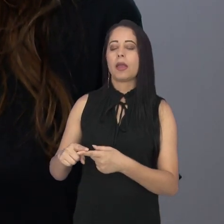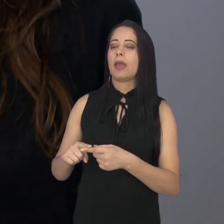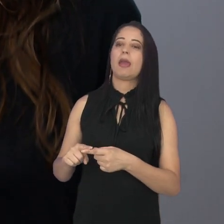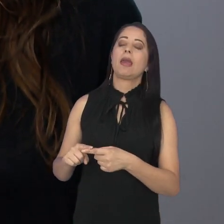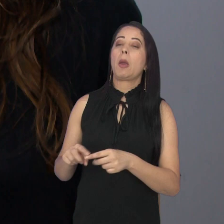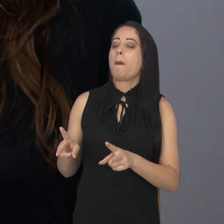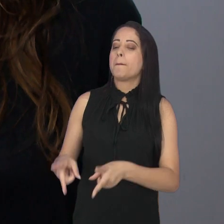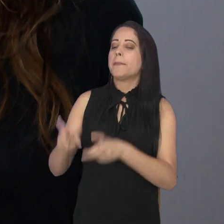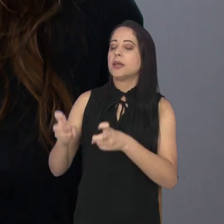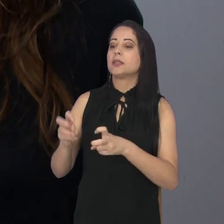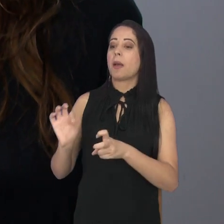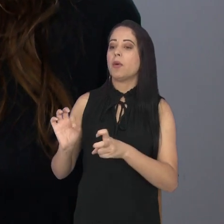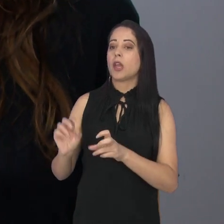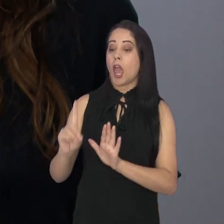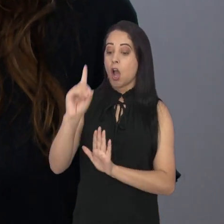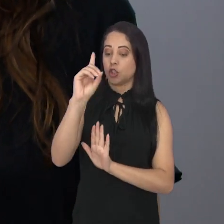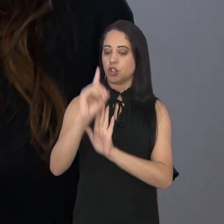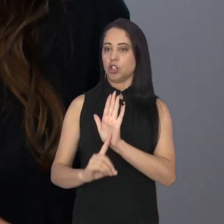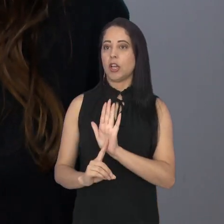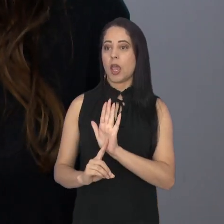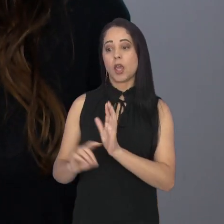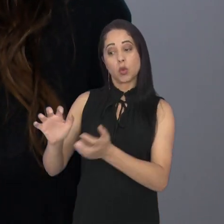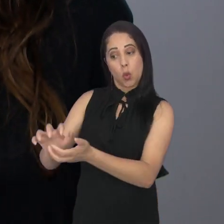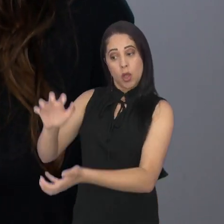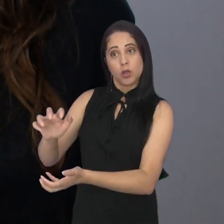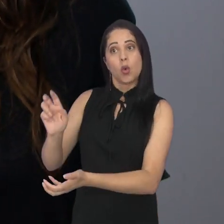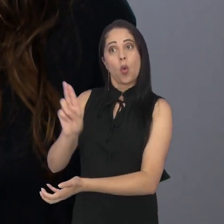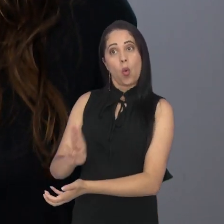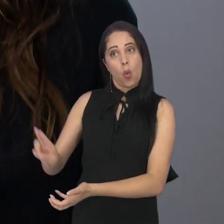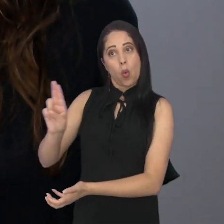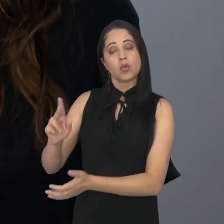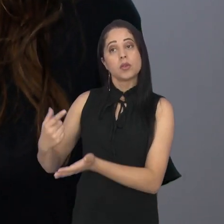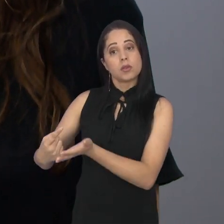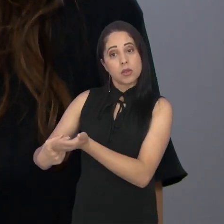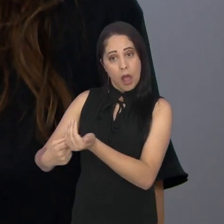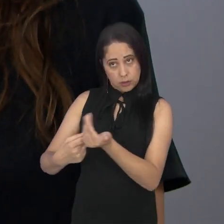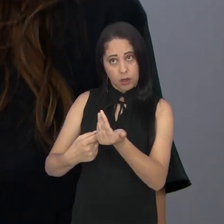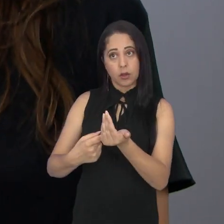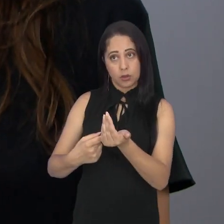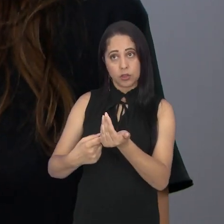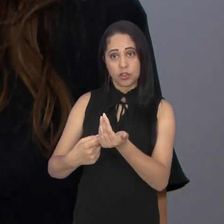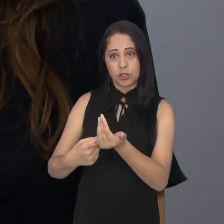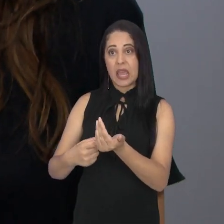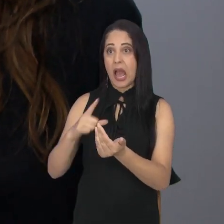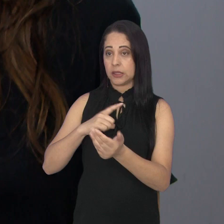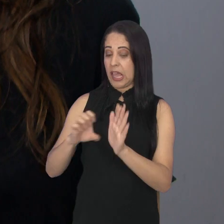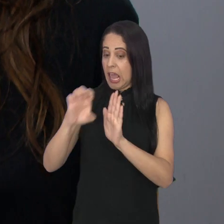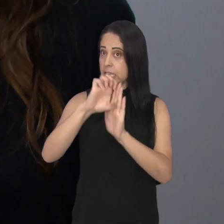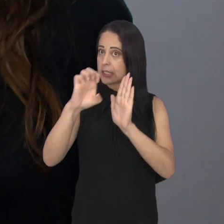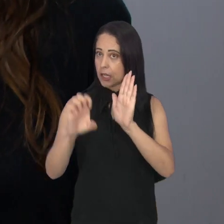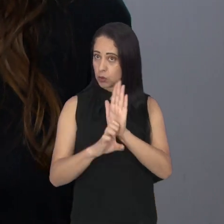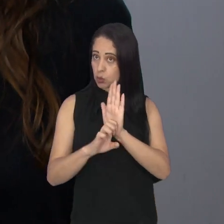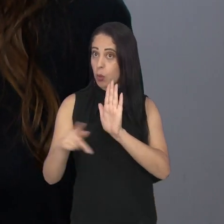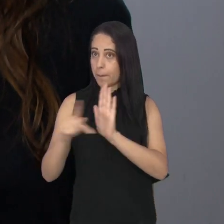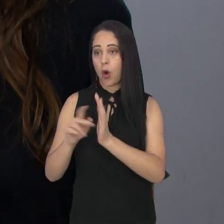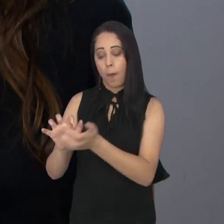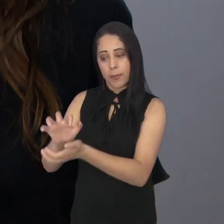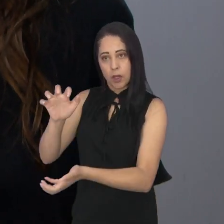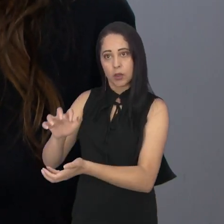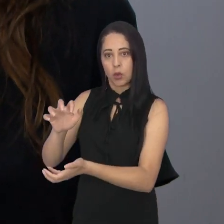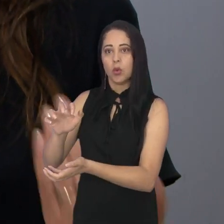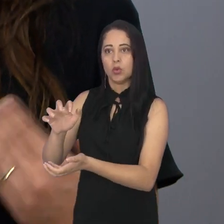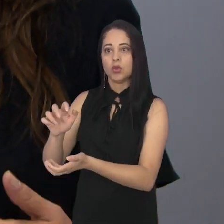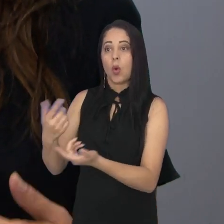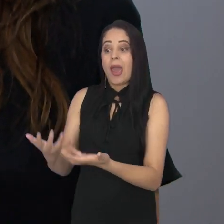percebe o cumprimento, né, do direito das pessoas idosas, que inclusive está preconizado no Estatuto da Pessoa